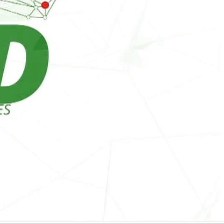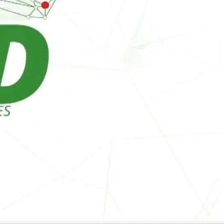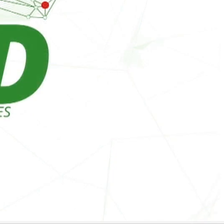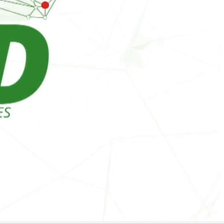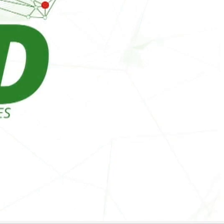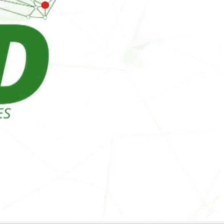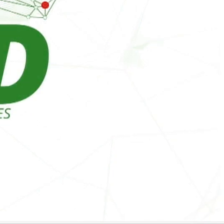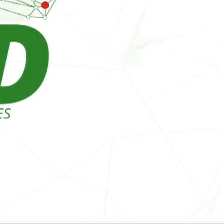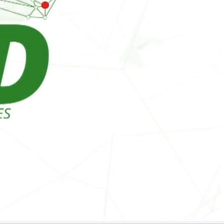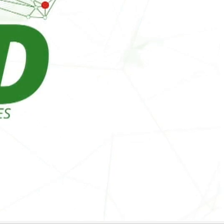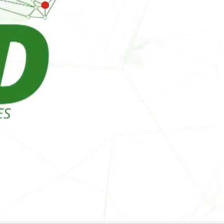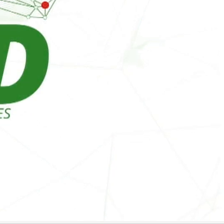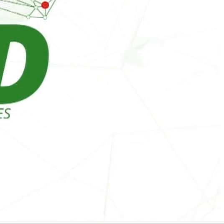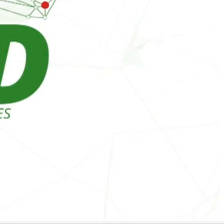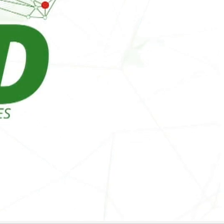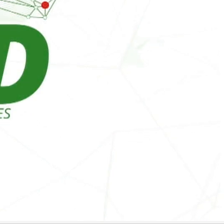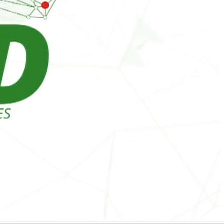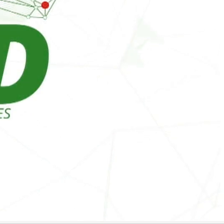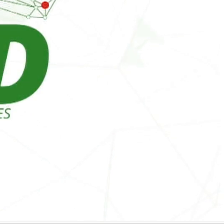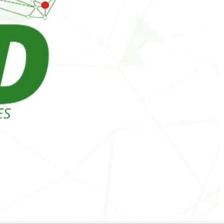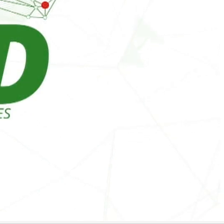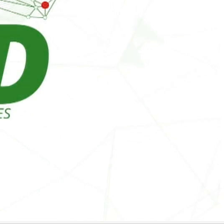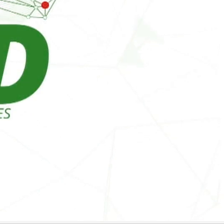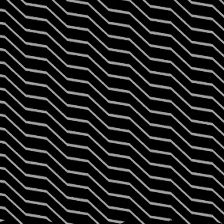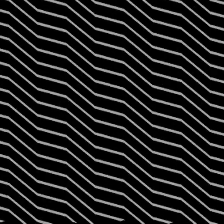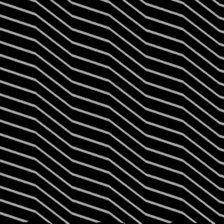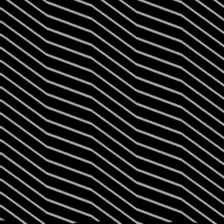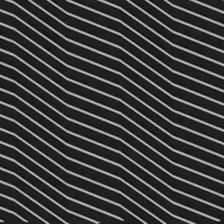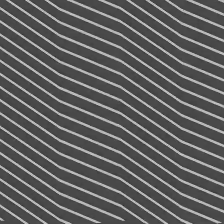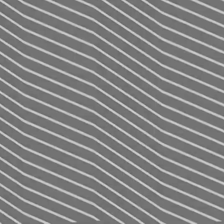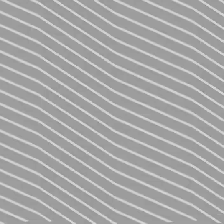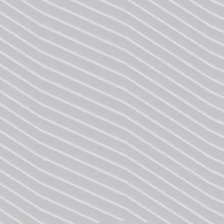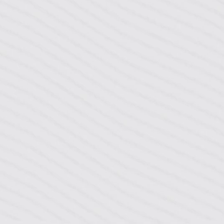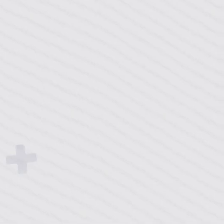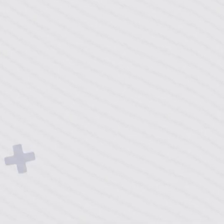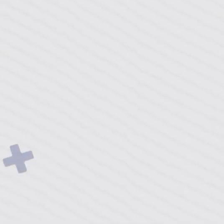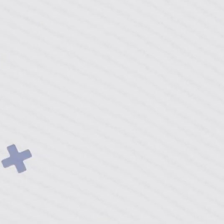Educação à distância, mudando realidades.